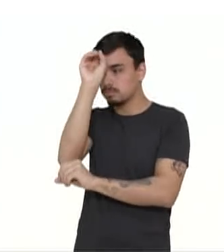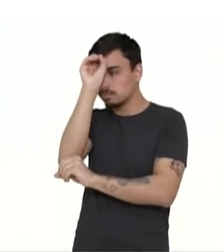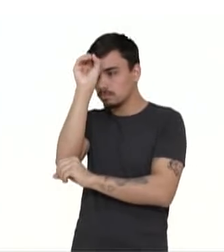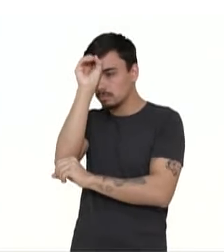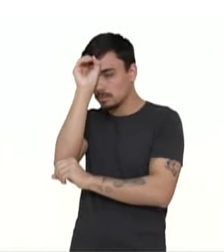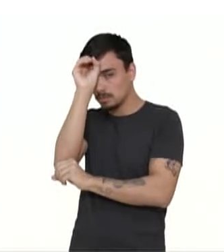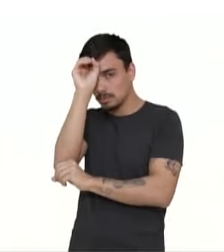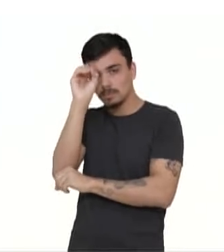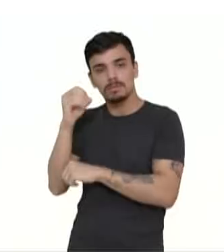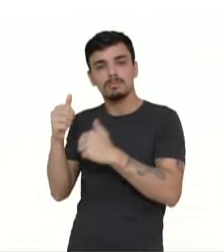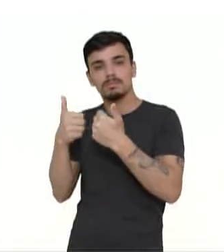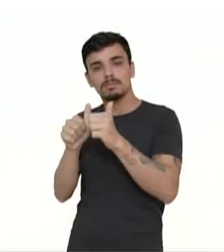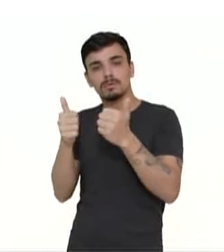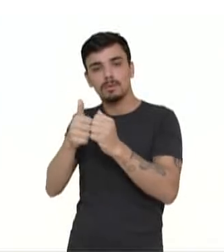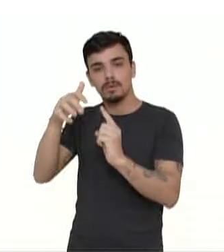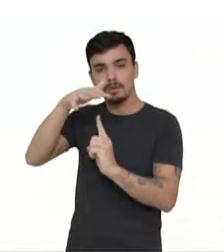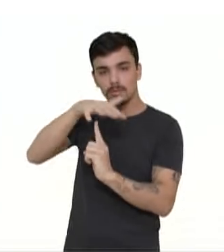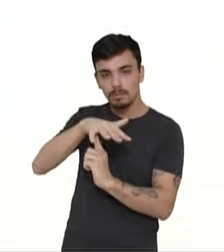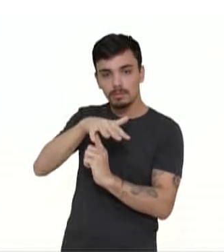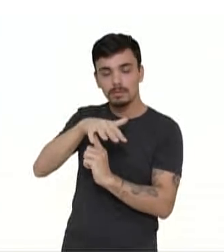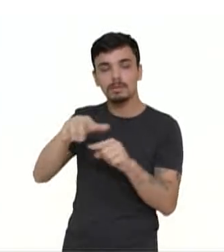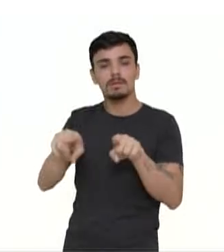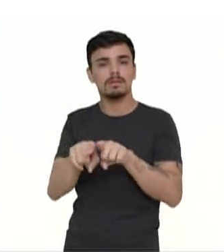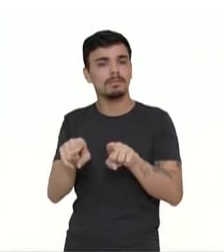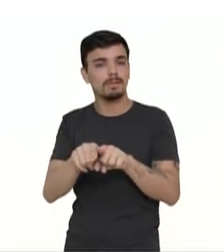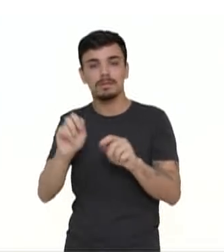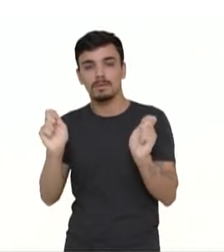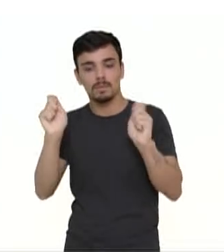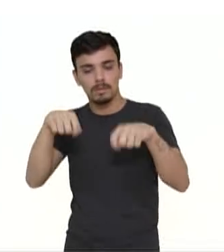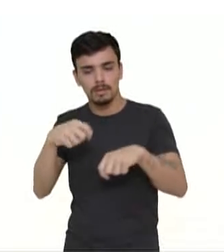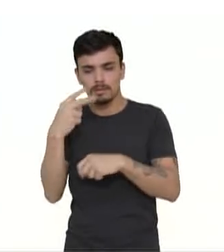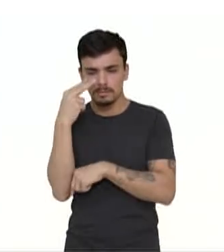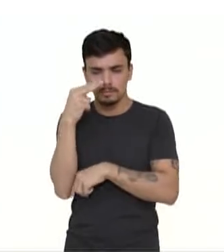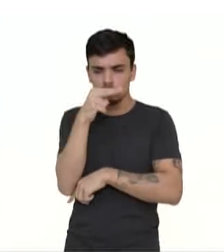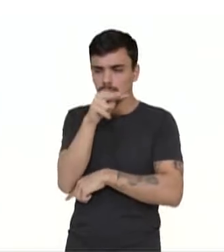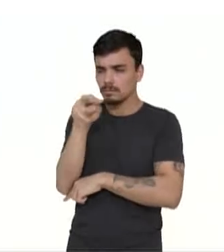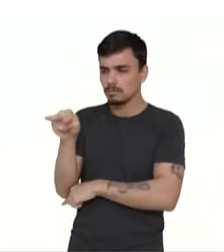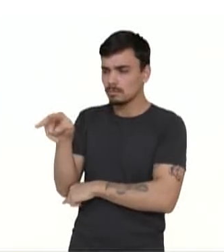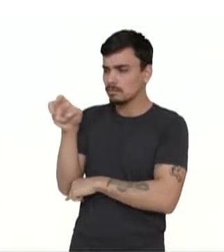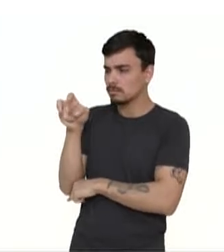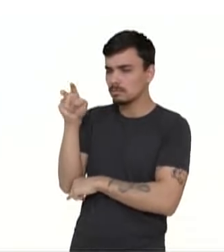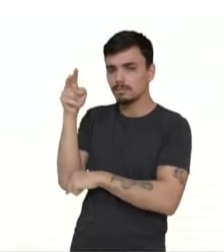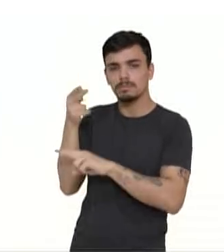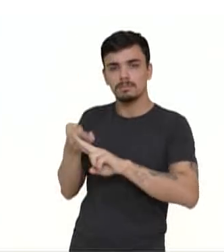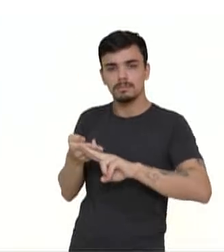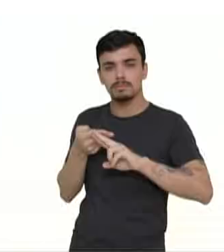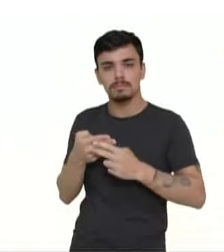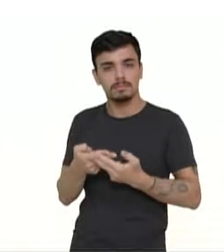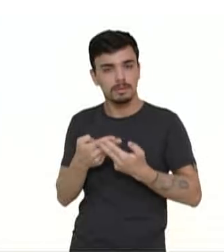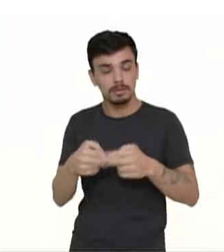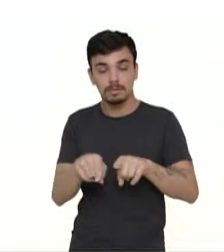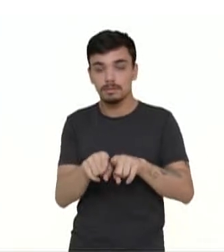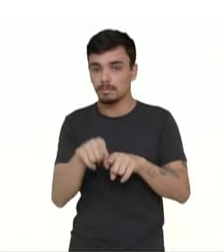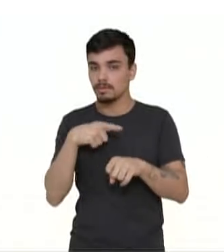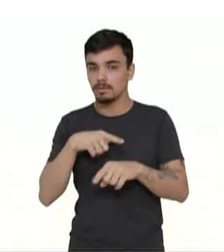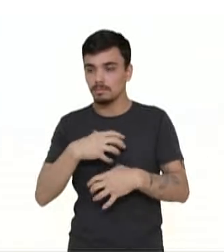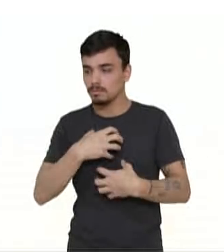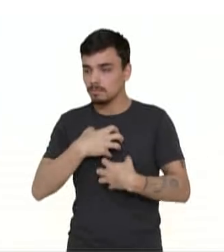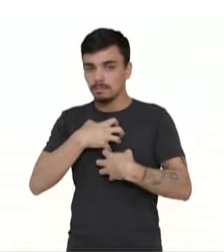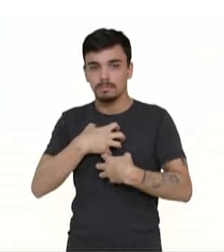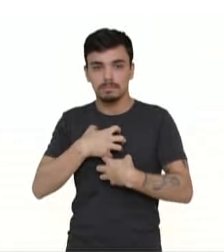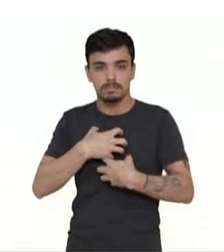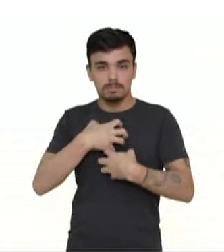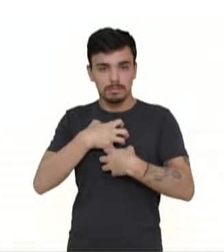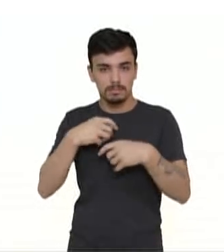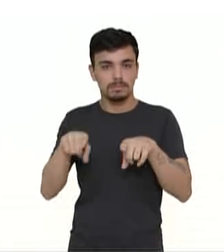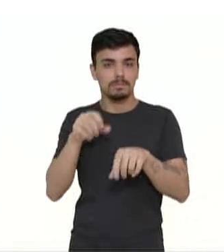do bonde. E como se não bastasse seu olhar submisso e paciente, o soluço a interrompia de momento